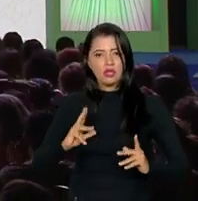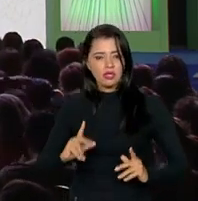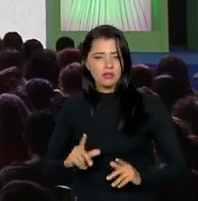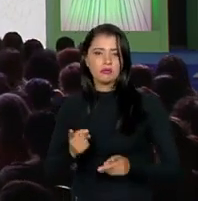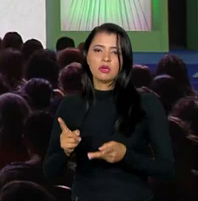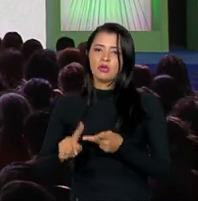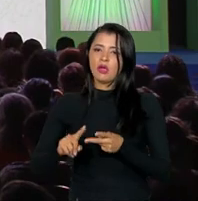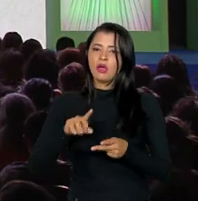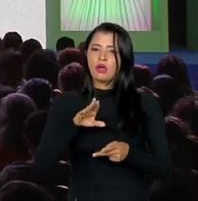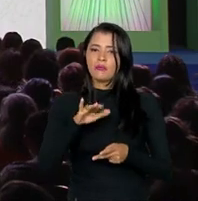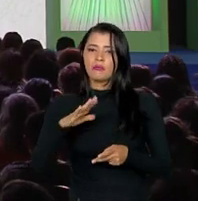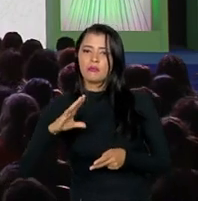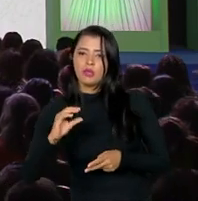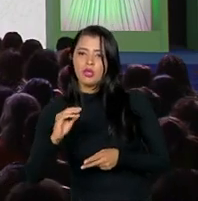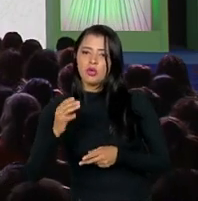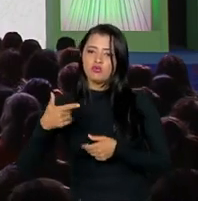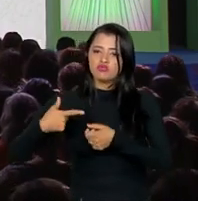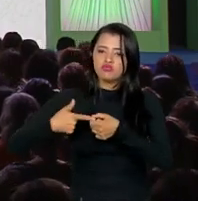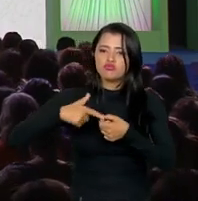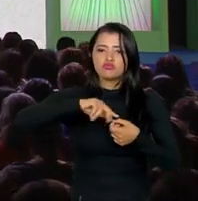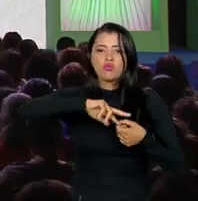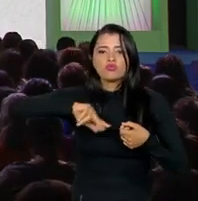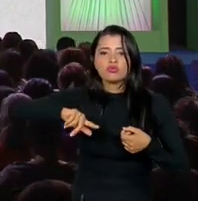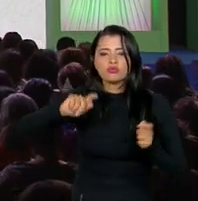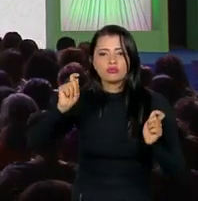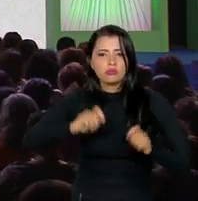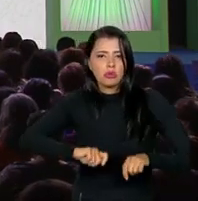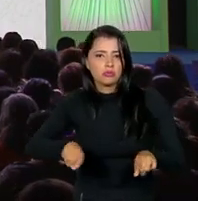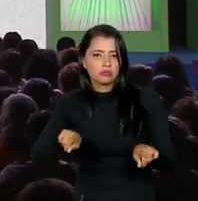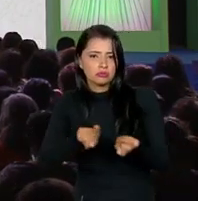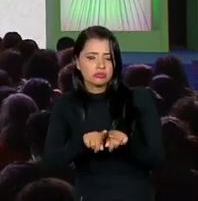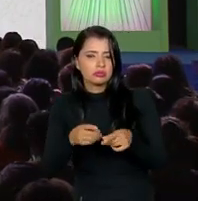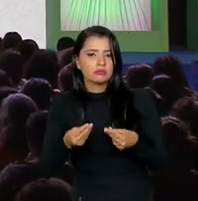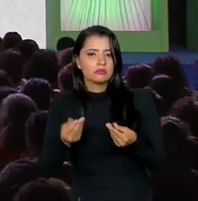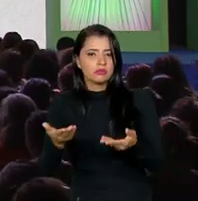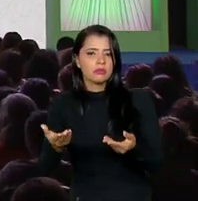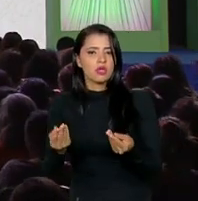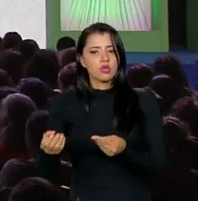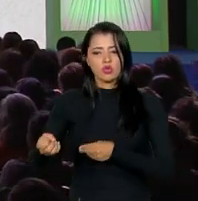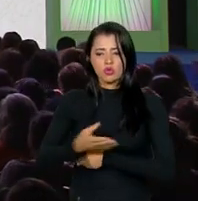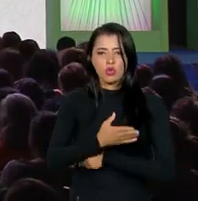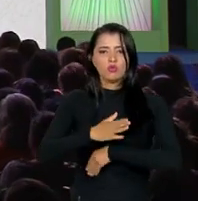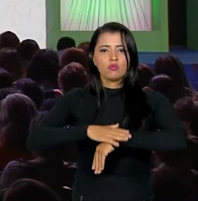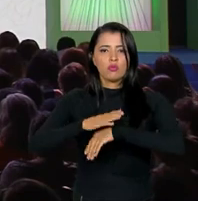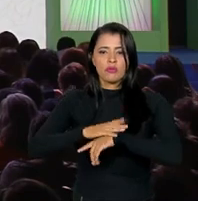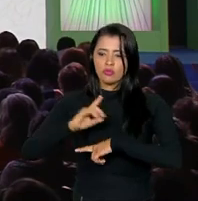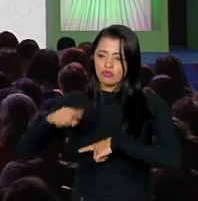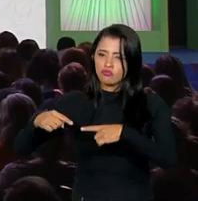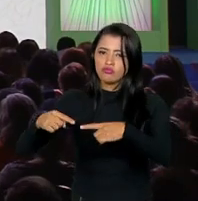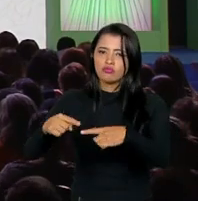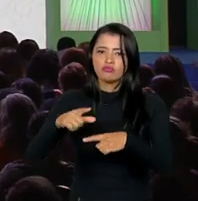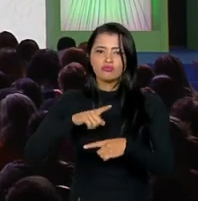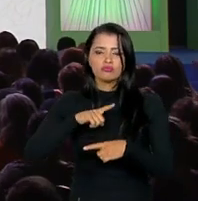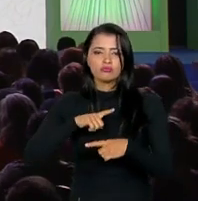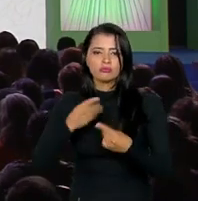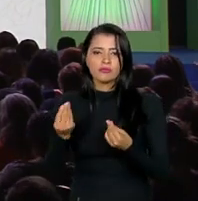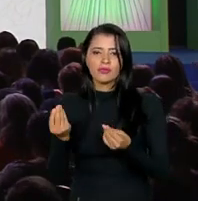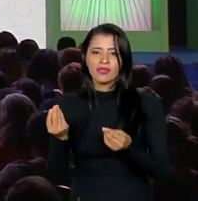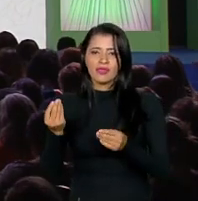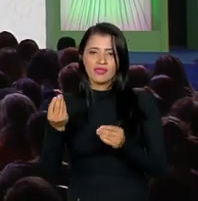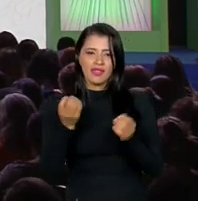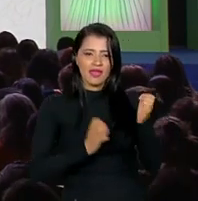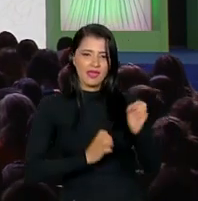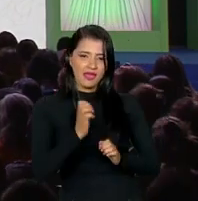Os biocombustíveis, que podem colocar um novo ciclo na